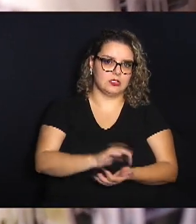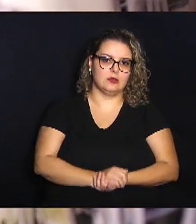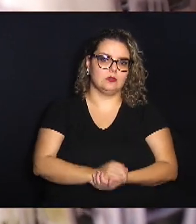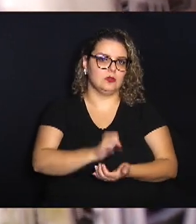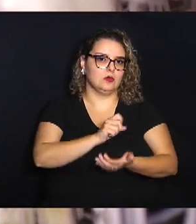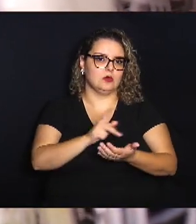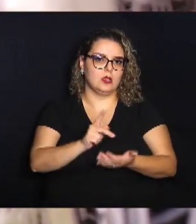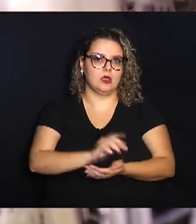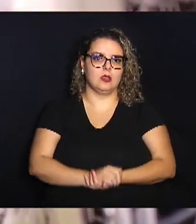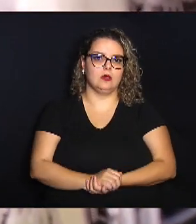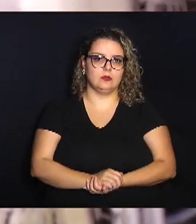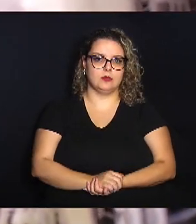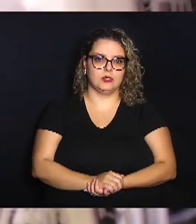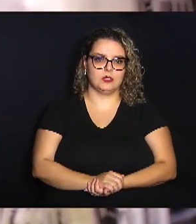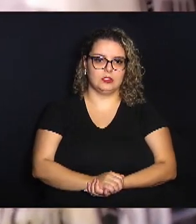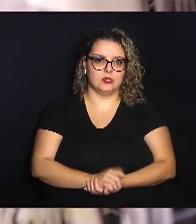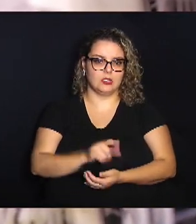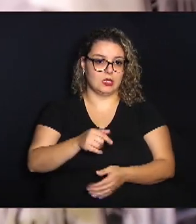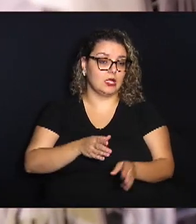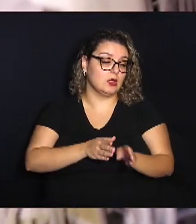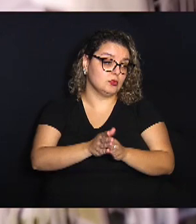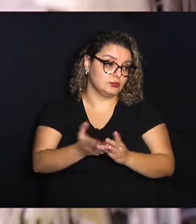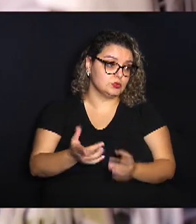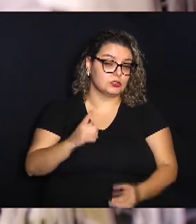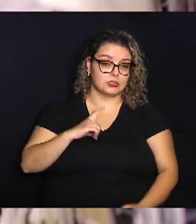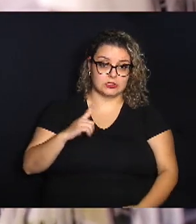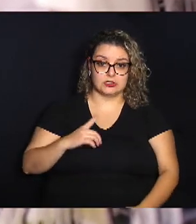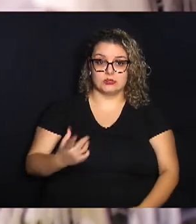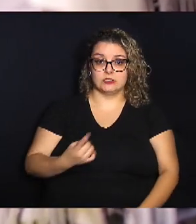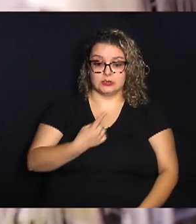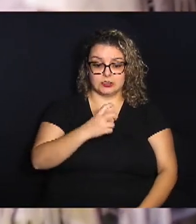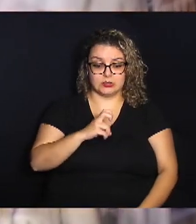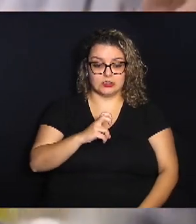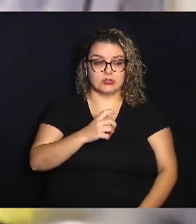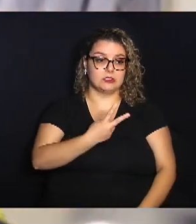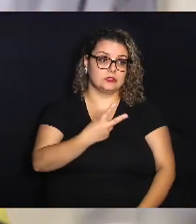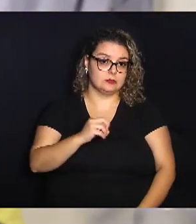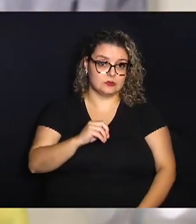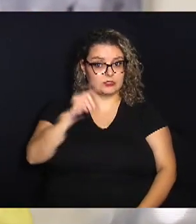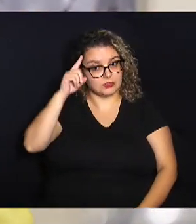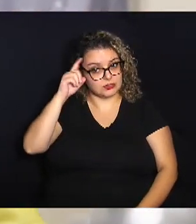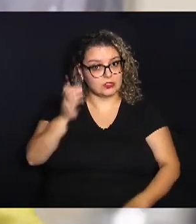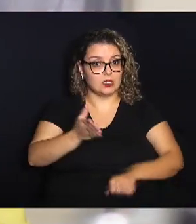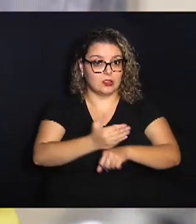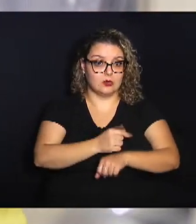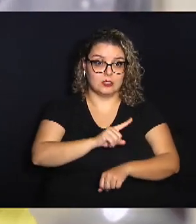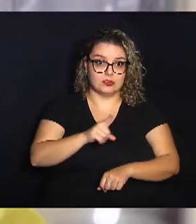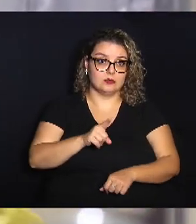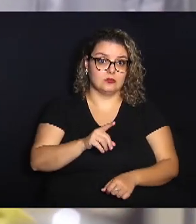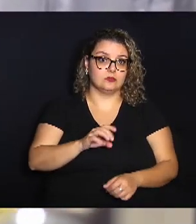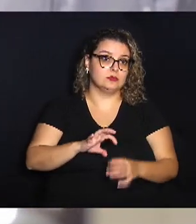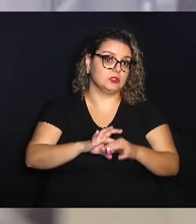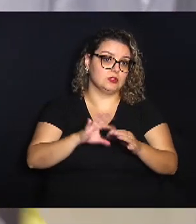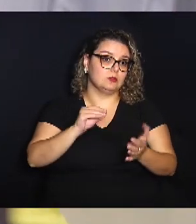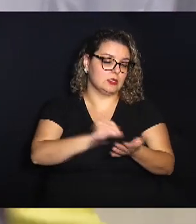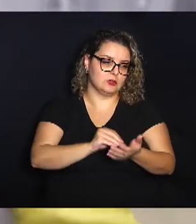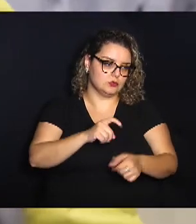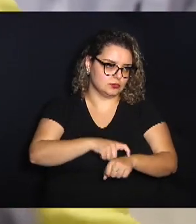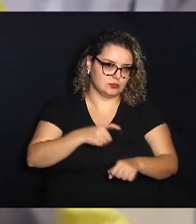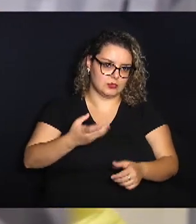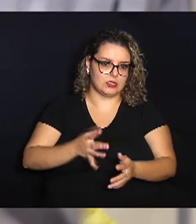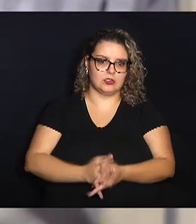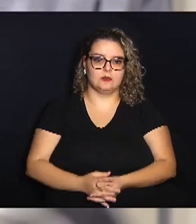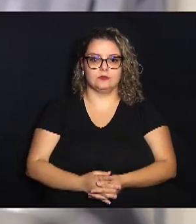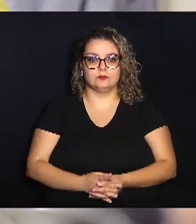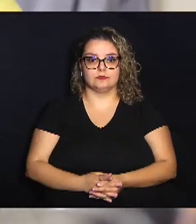aplicativo, é recomendado que você tenha pelo menos 15, 20 dias de antecedência, né? Não deixar porque daí